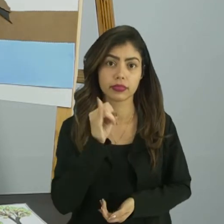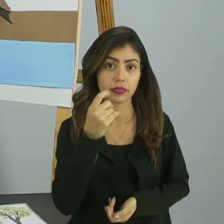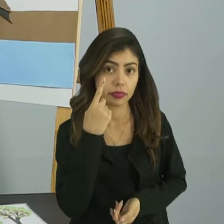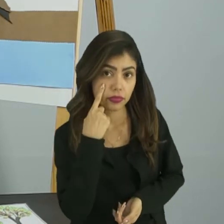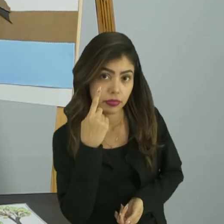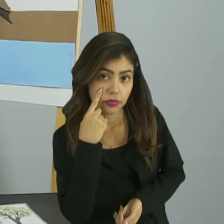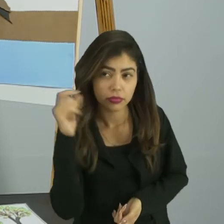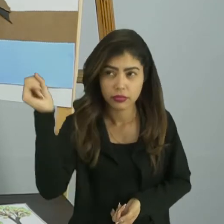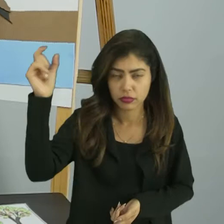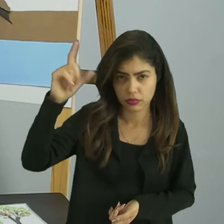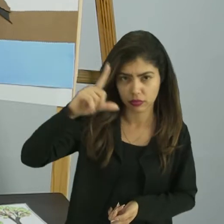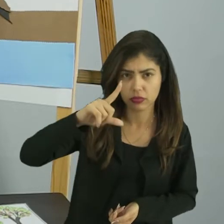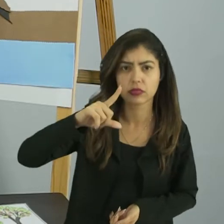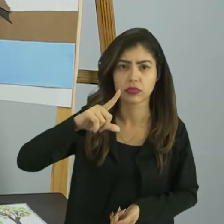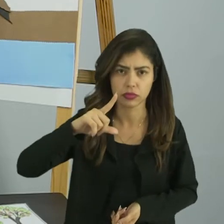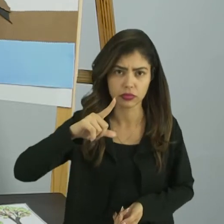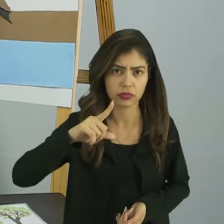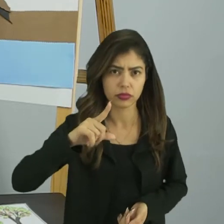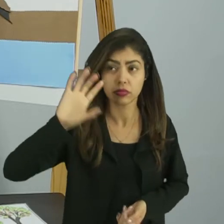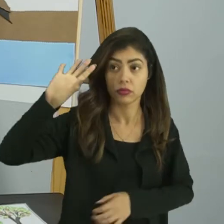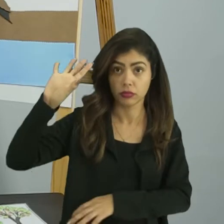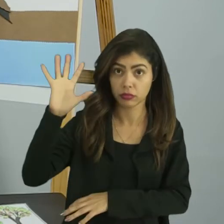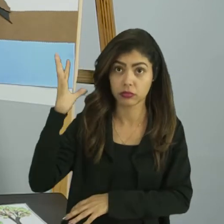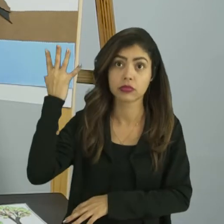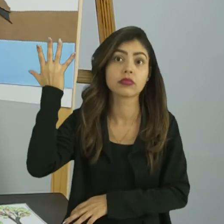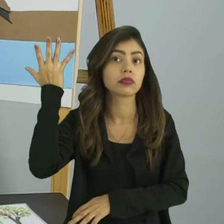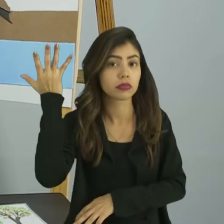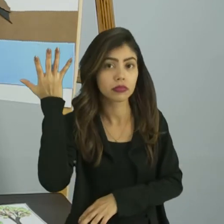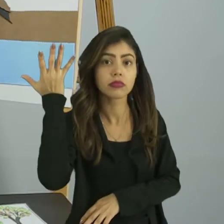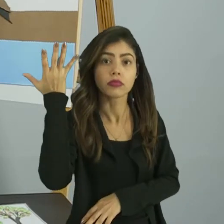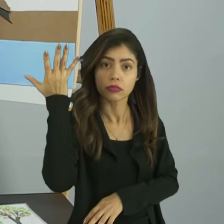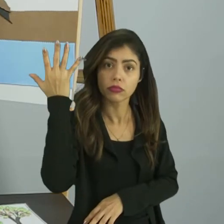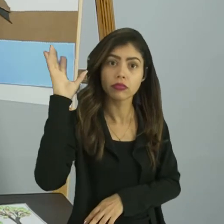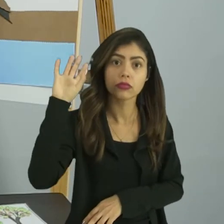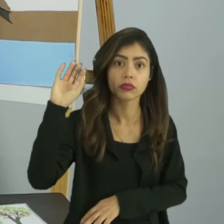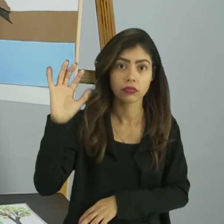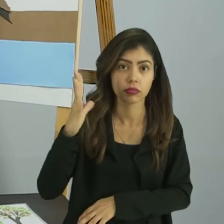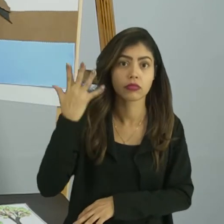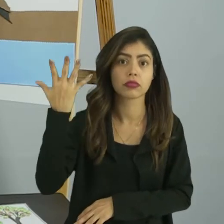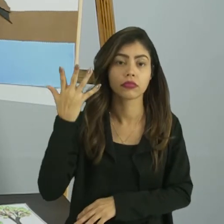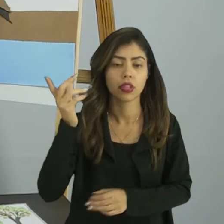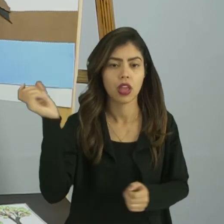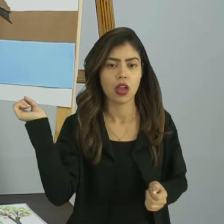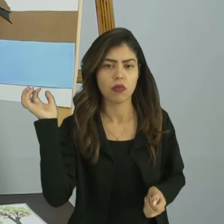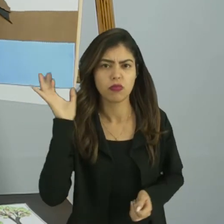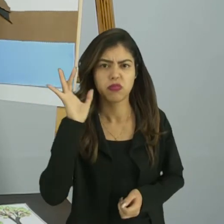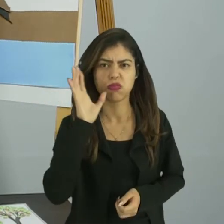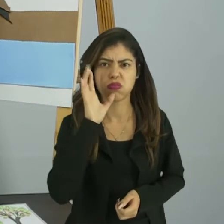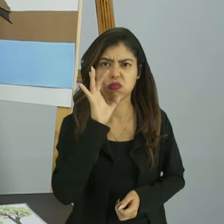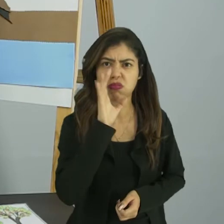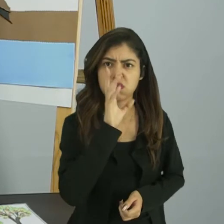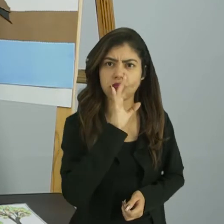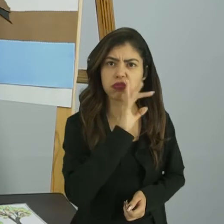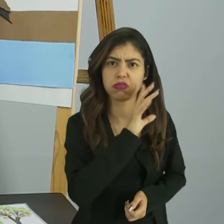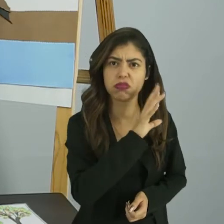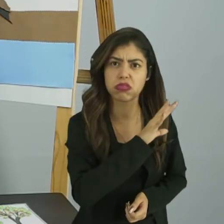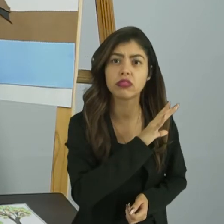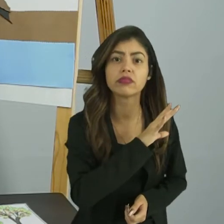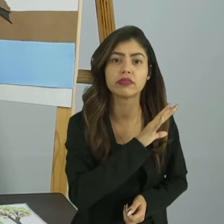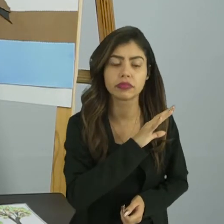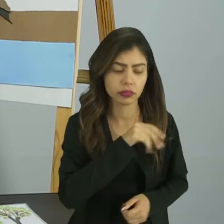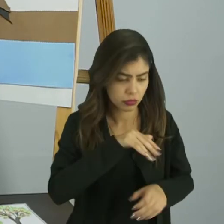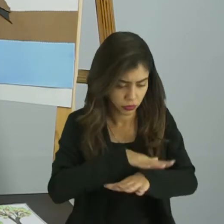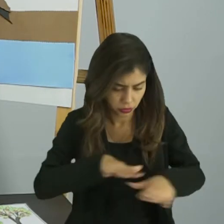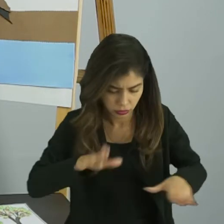verem que o clima está muito quente, está um sol muito quente, e se todo o solo em que